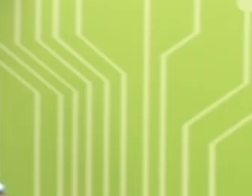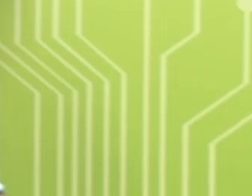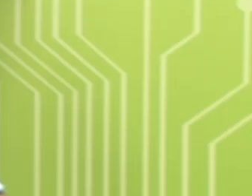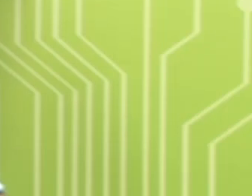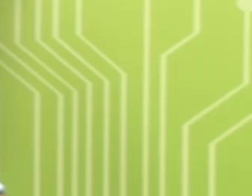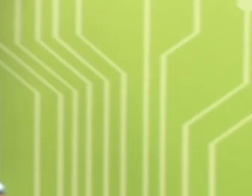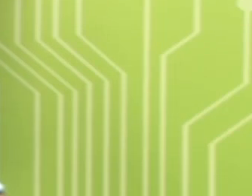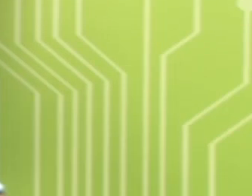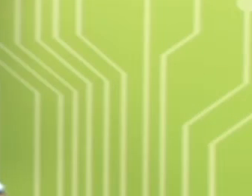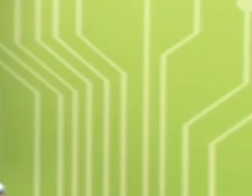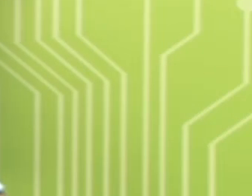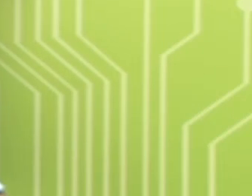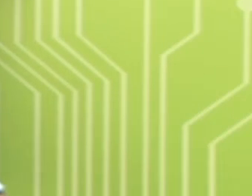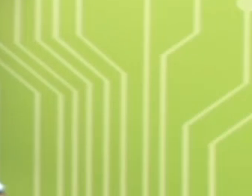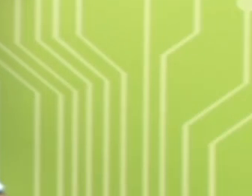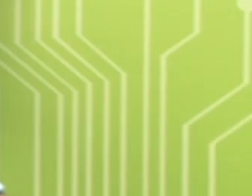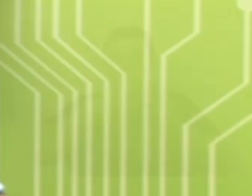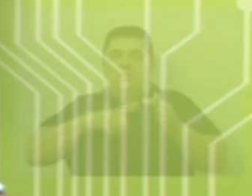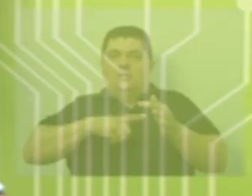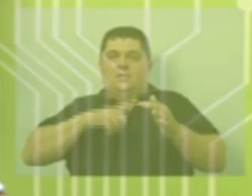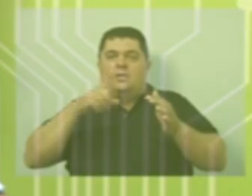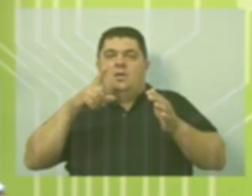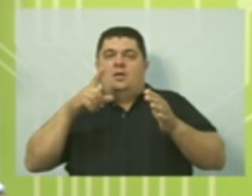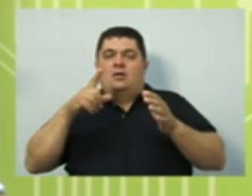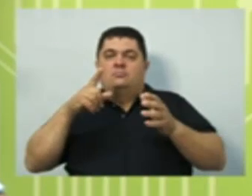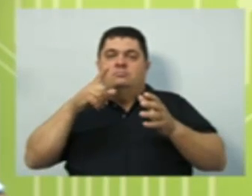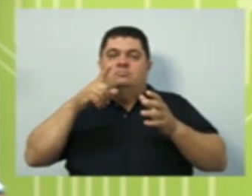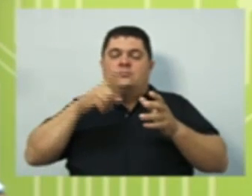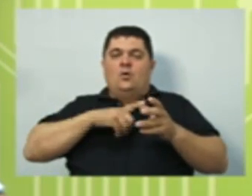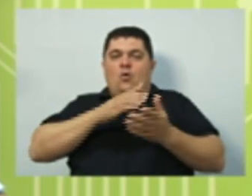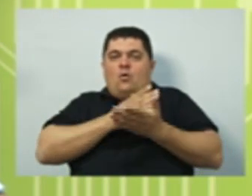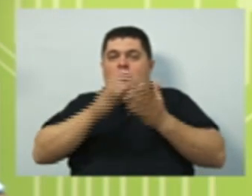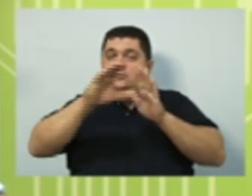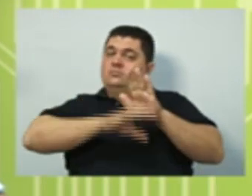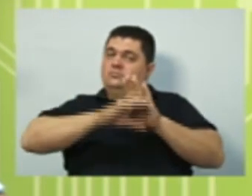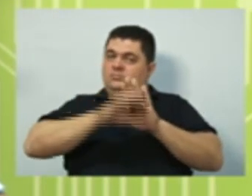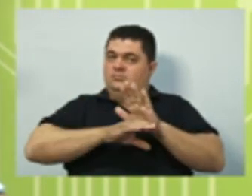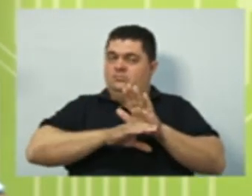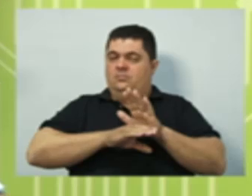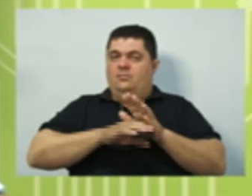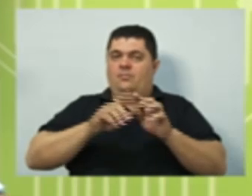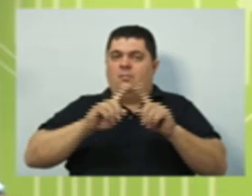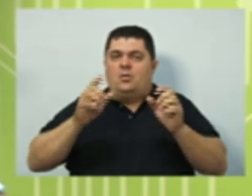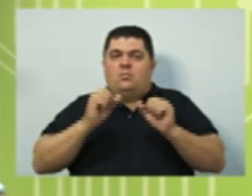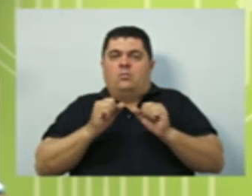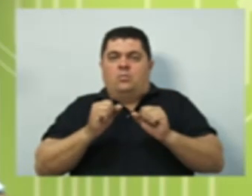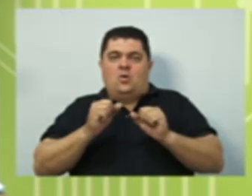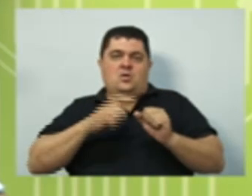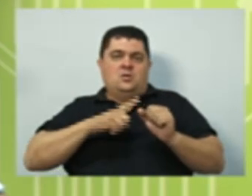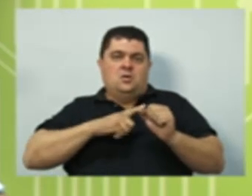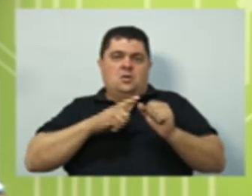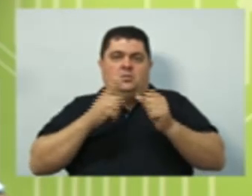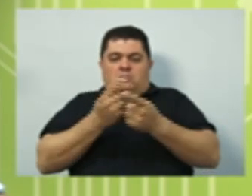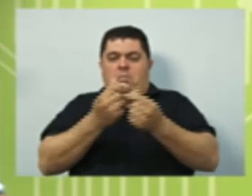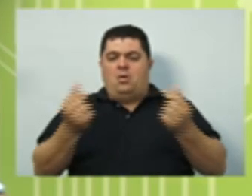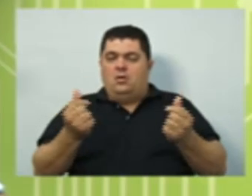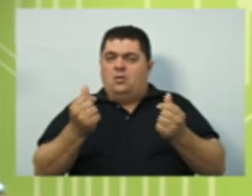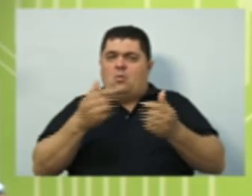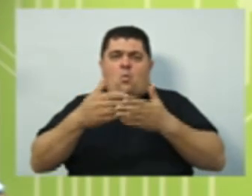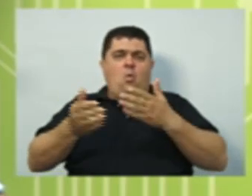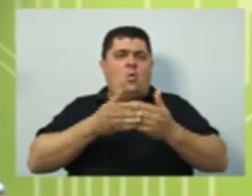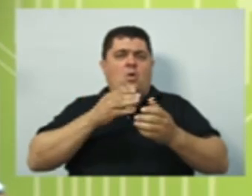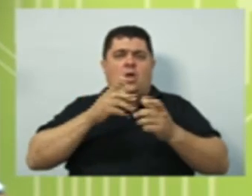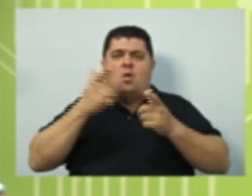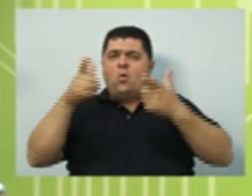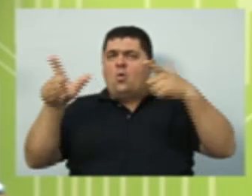base, de alguma maneira, que alimenta este conceito. E poderia ser o conceito capitalista como qualquer outro